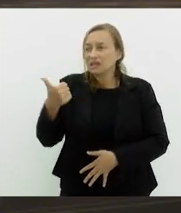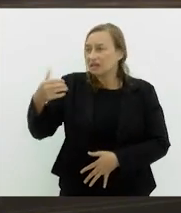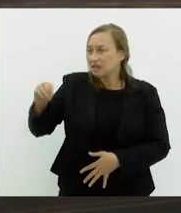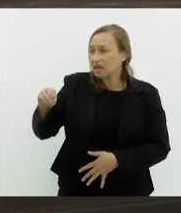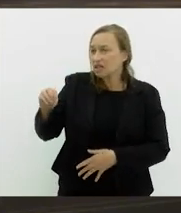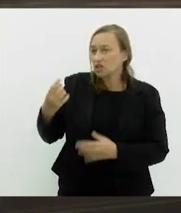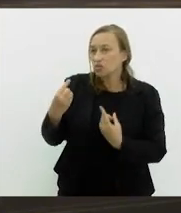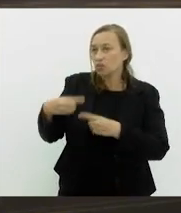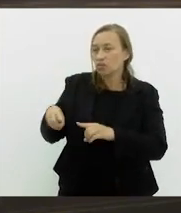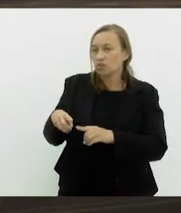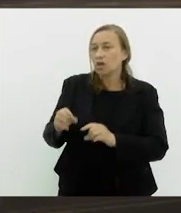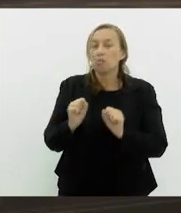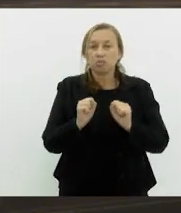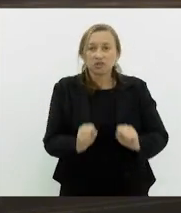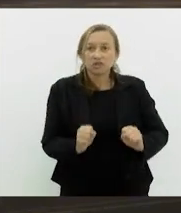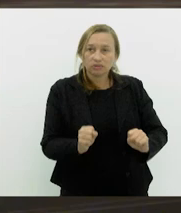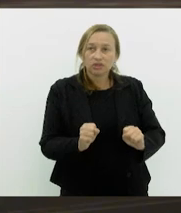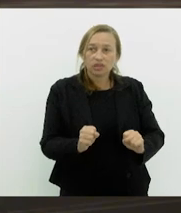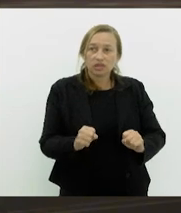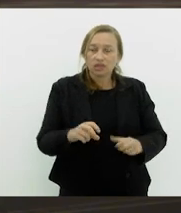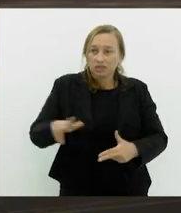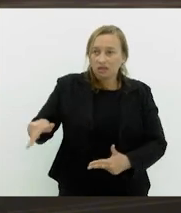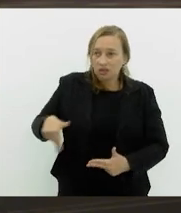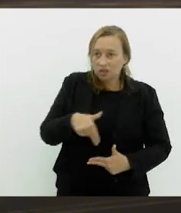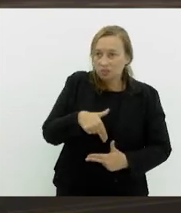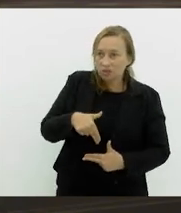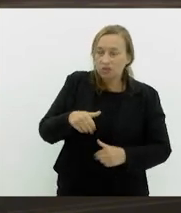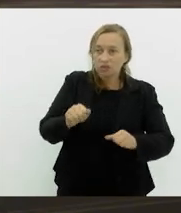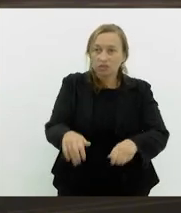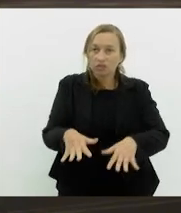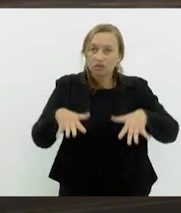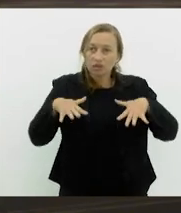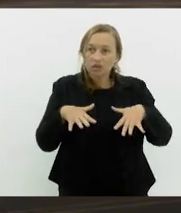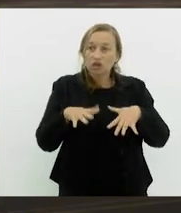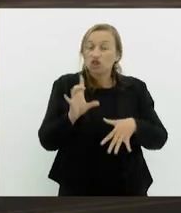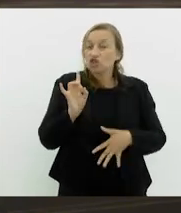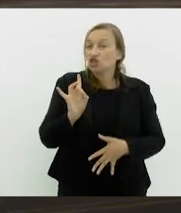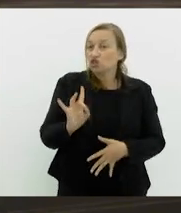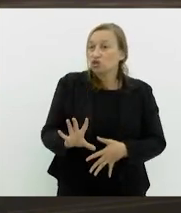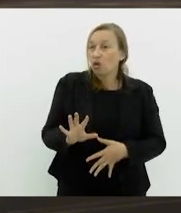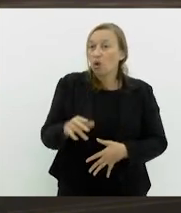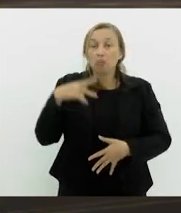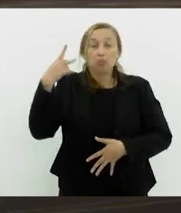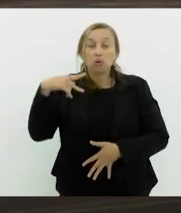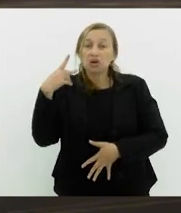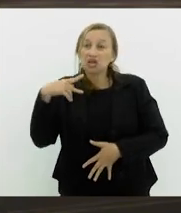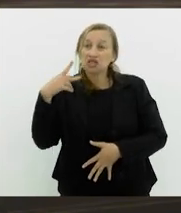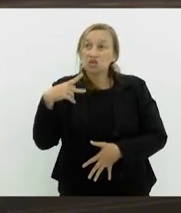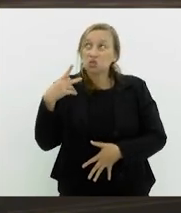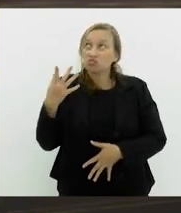podemos ter na tribuna de um plenário, de uma assembleia, somente políticos que